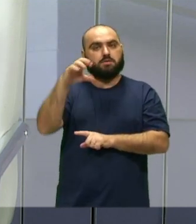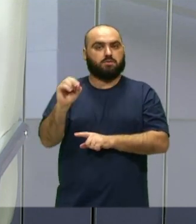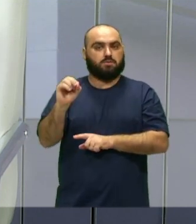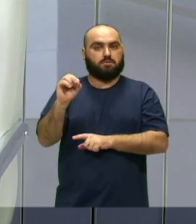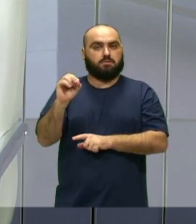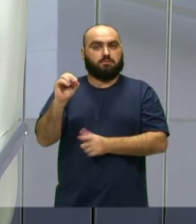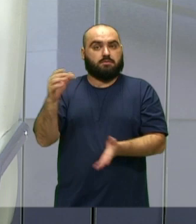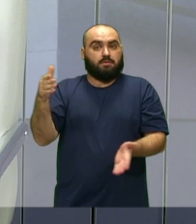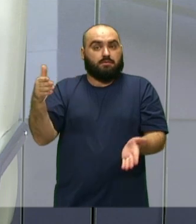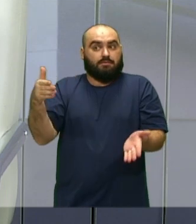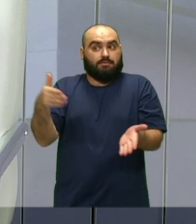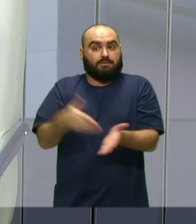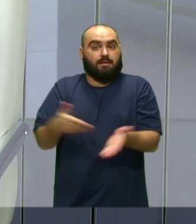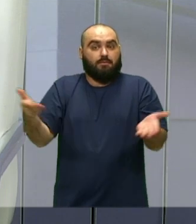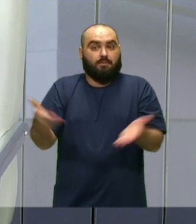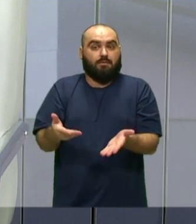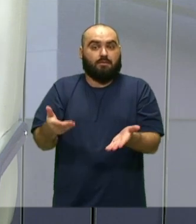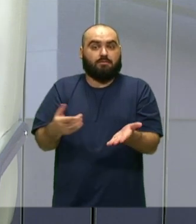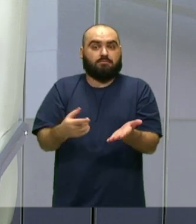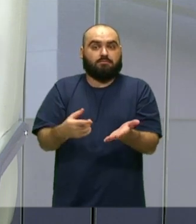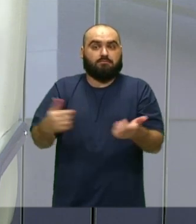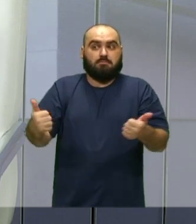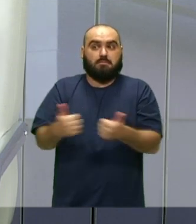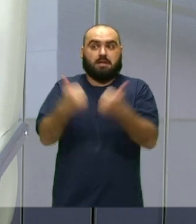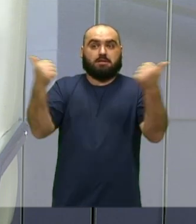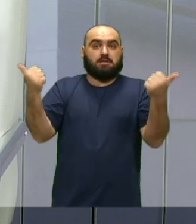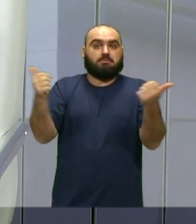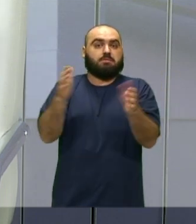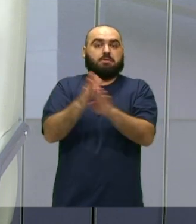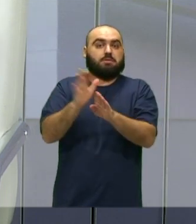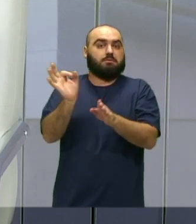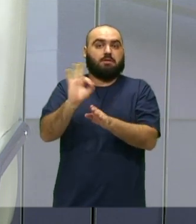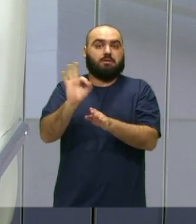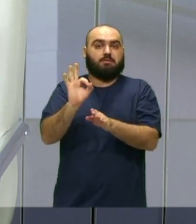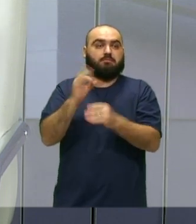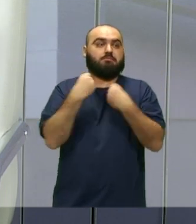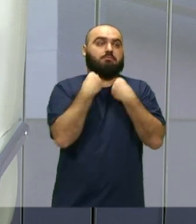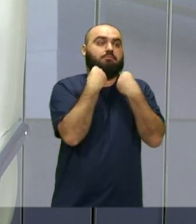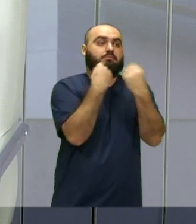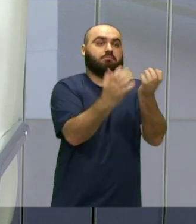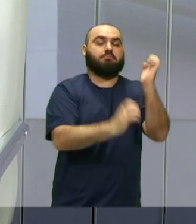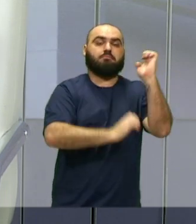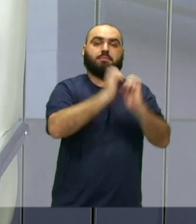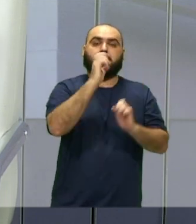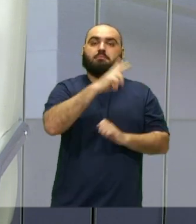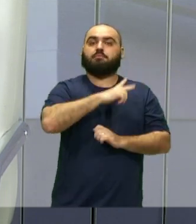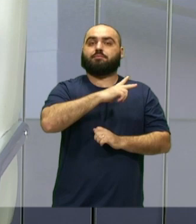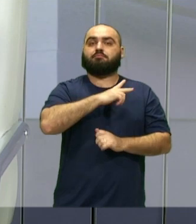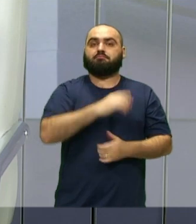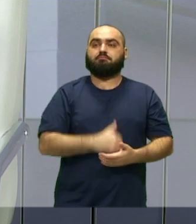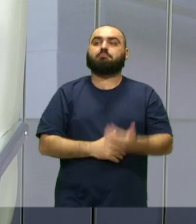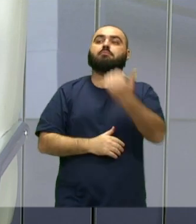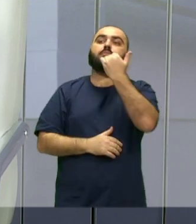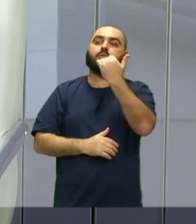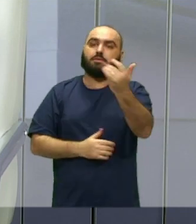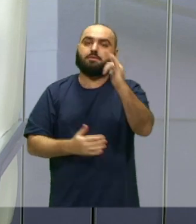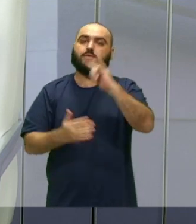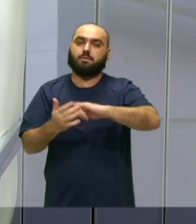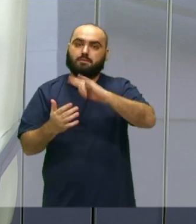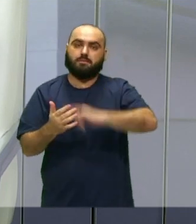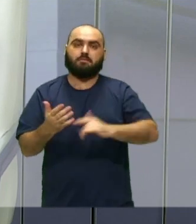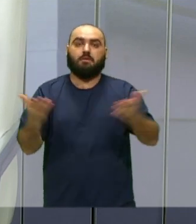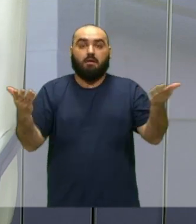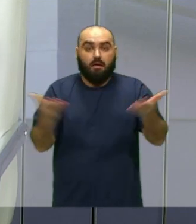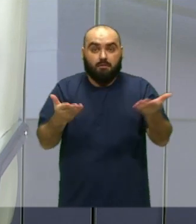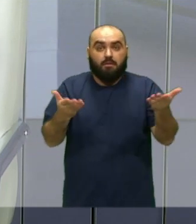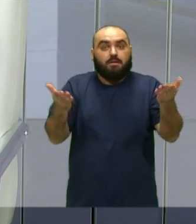não recebemos a prestação de conta da marejada, que foi praticamente terceirizada. Eu fiz essa solicitação, estava esperando a documentação, agora